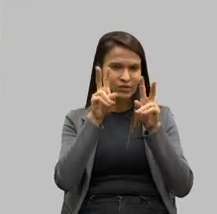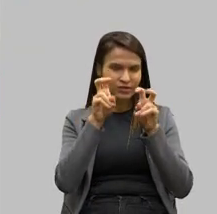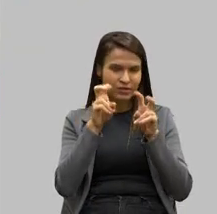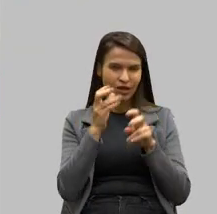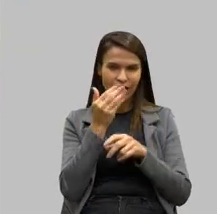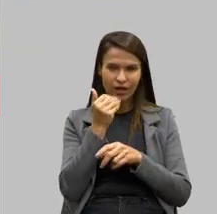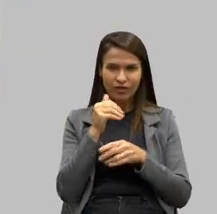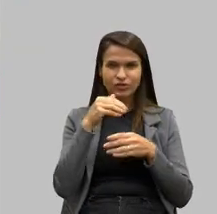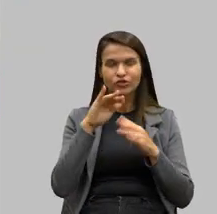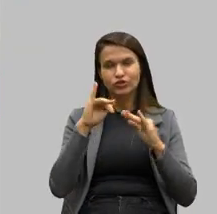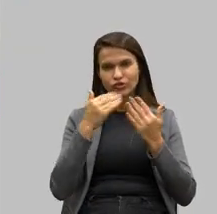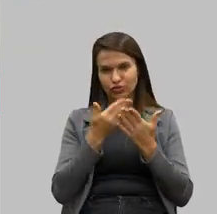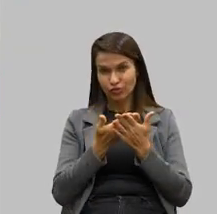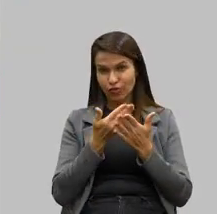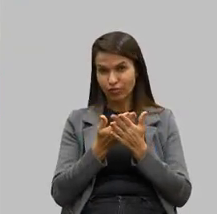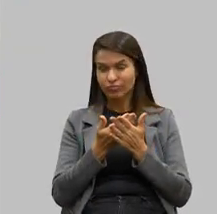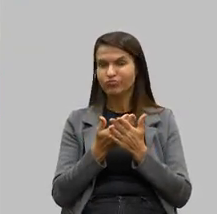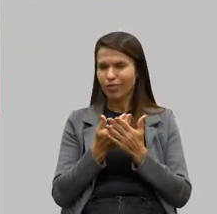secretário da pasta,